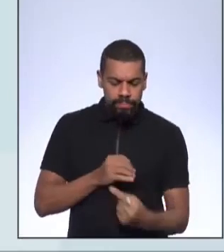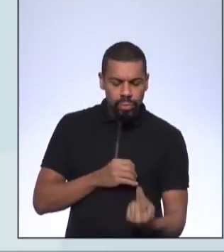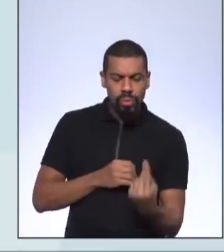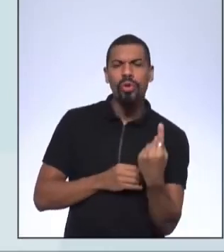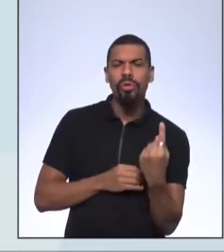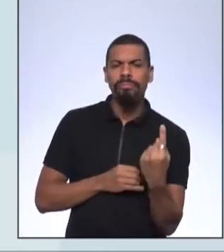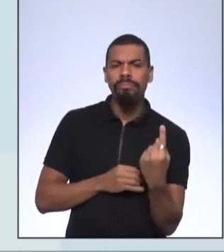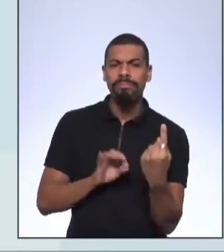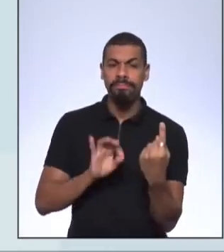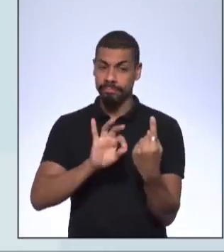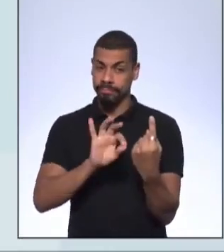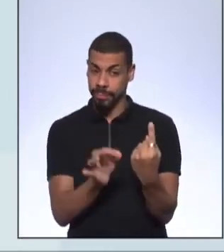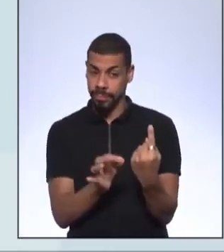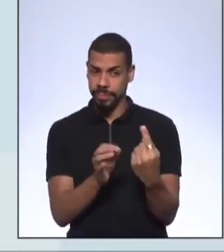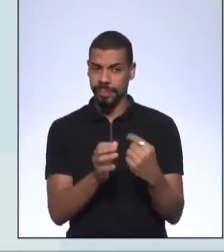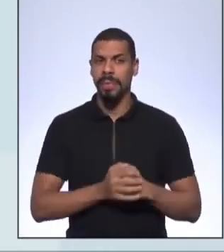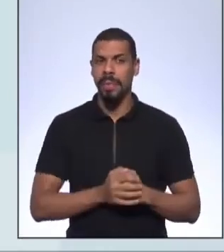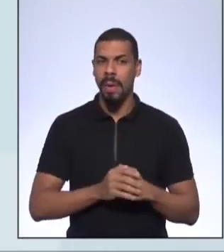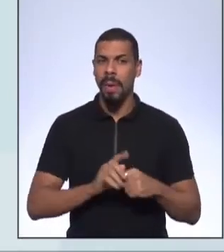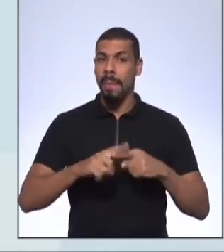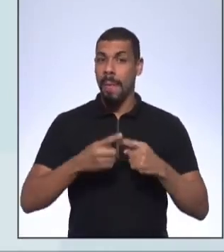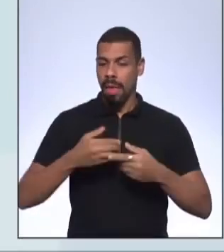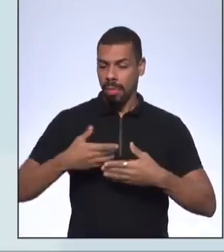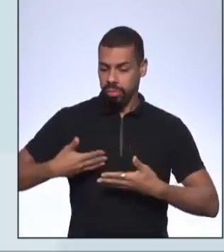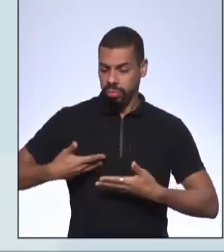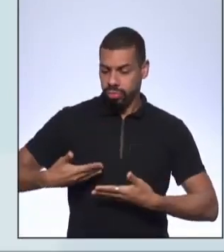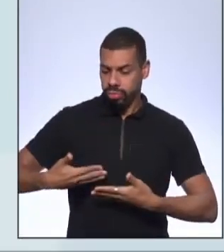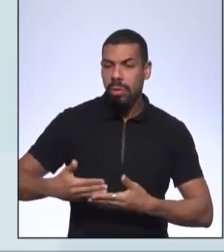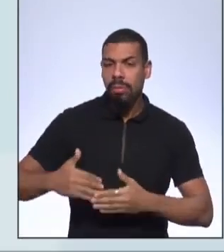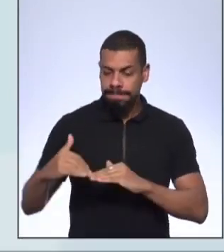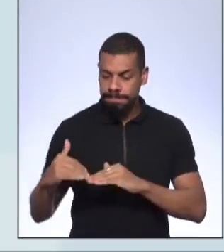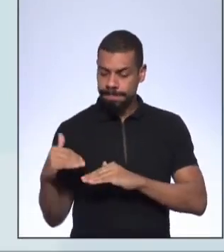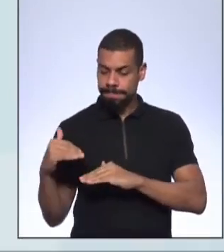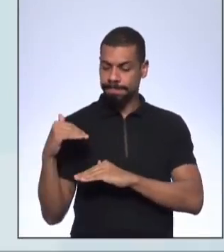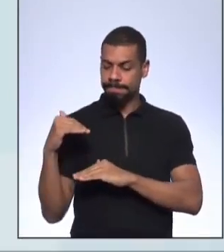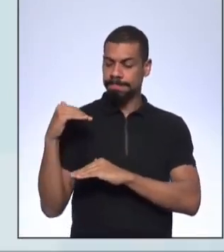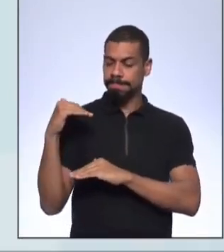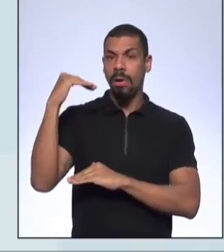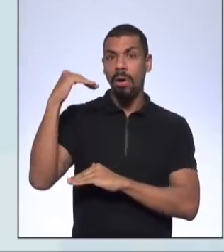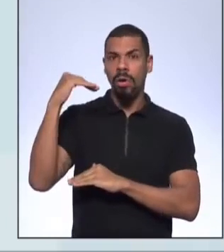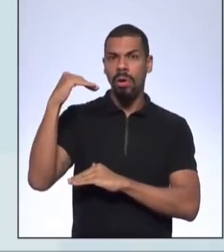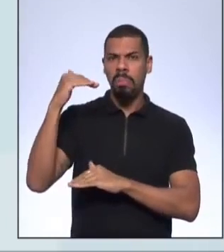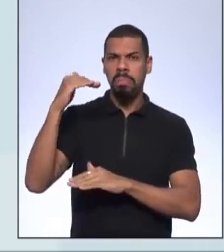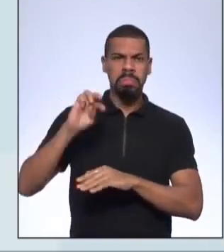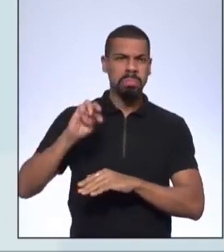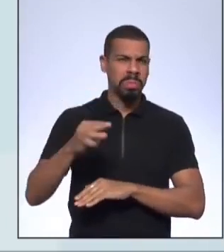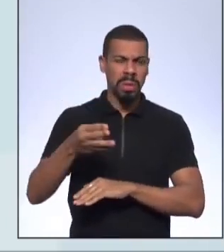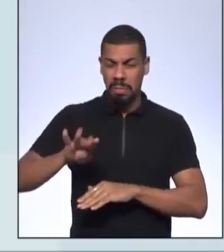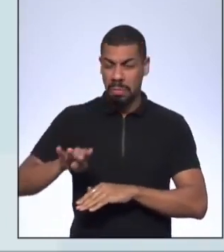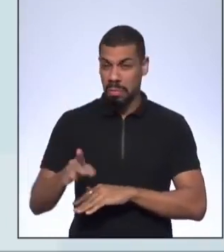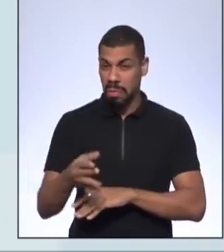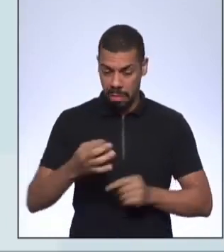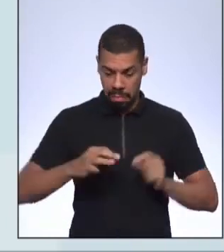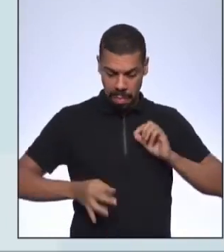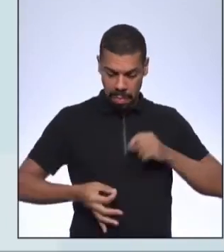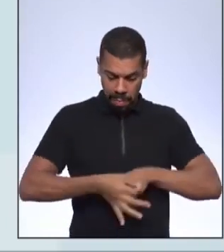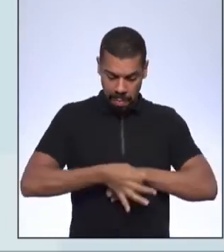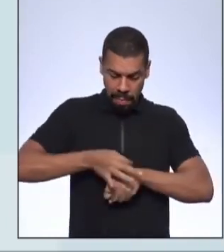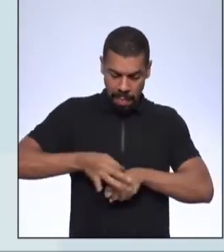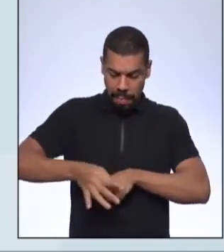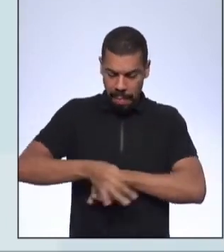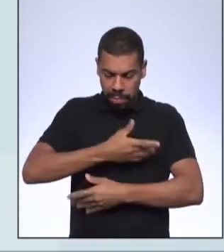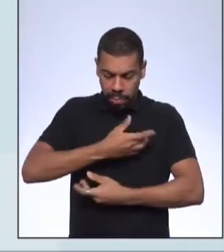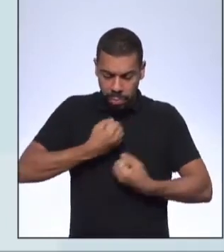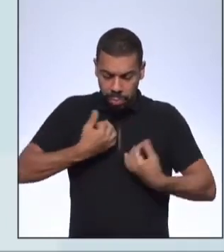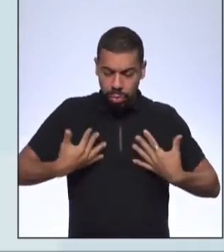ovo. Né? Mas crescemos e contém no nosso organismo cerca de trilhões delas hoje. Você saberia dizer